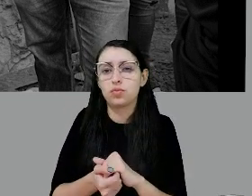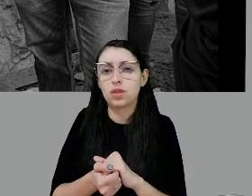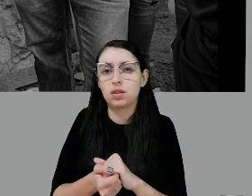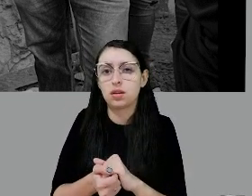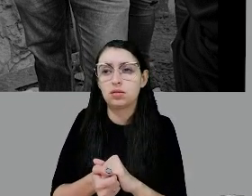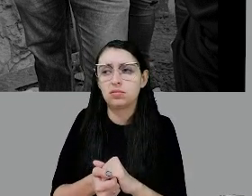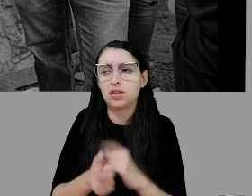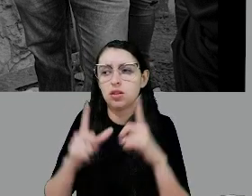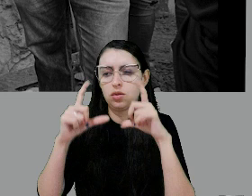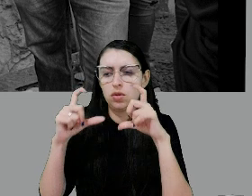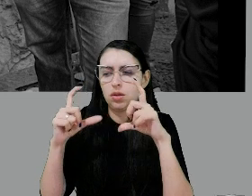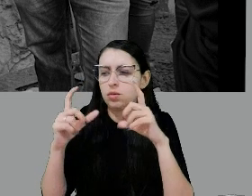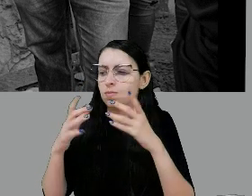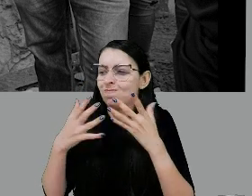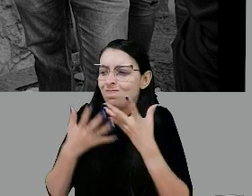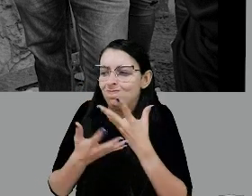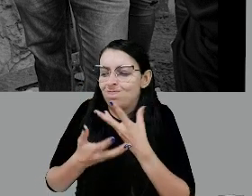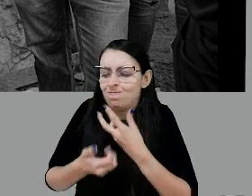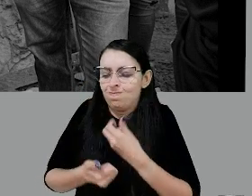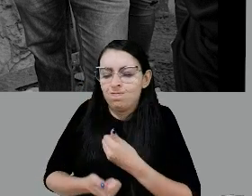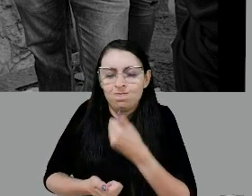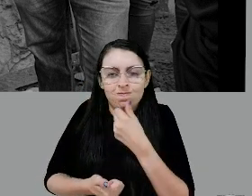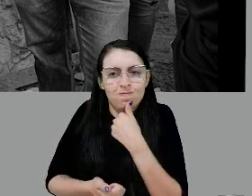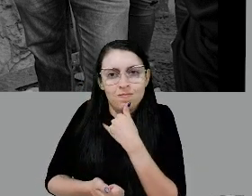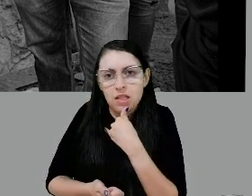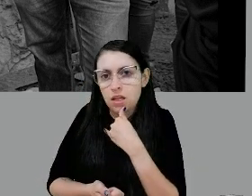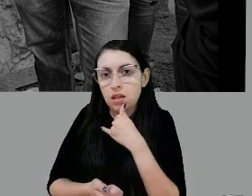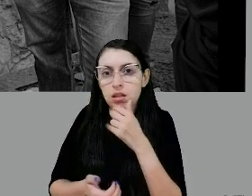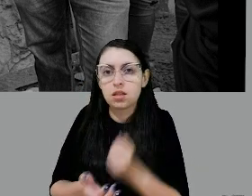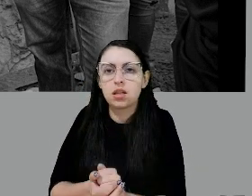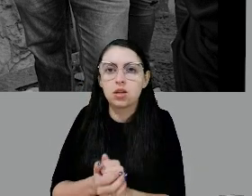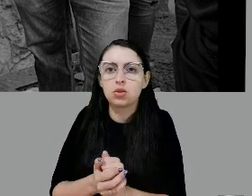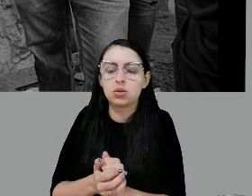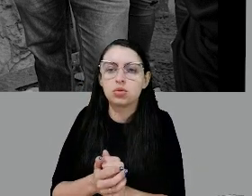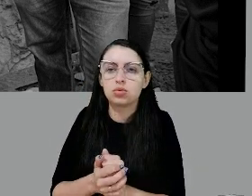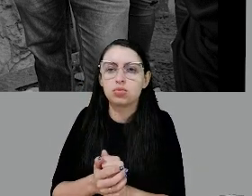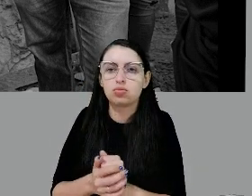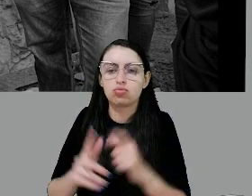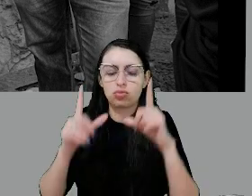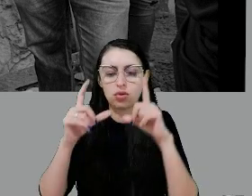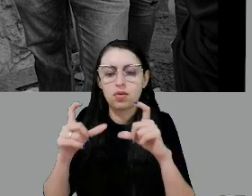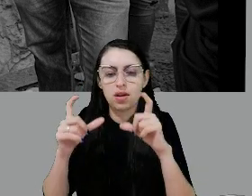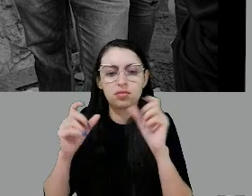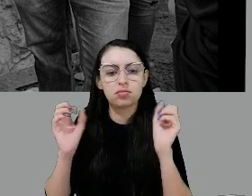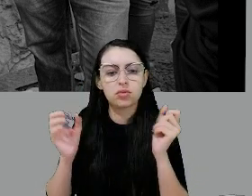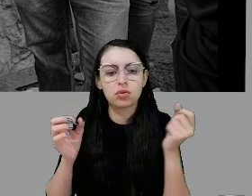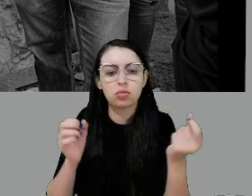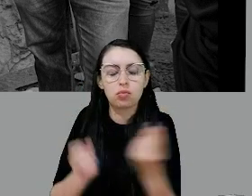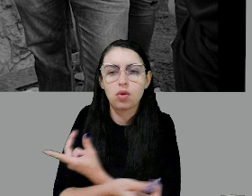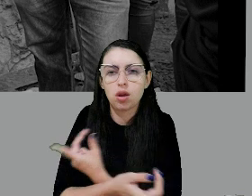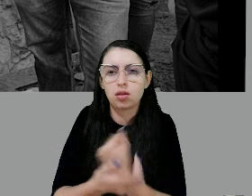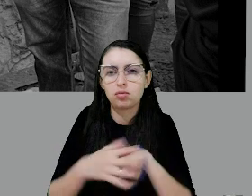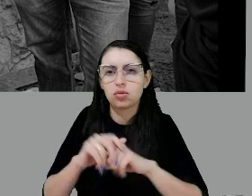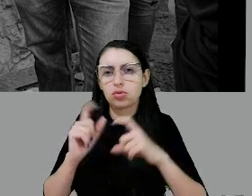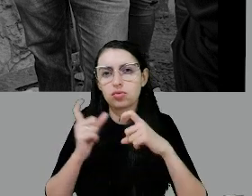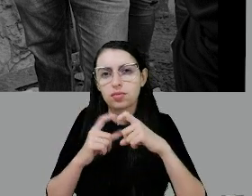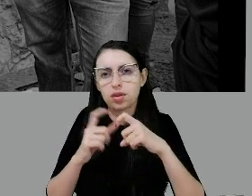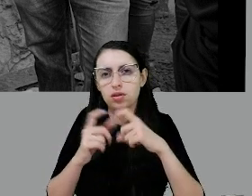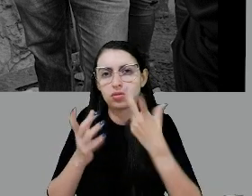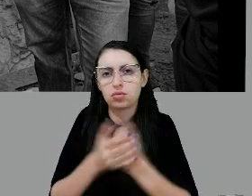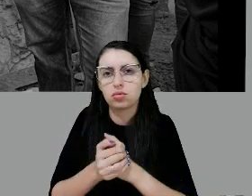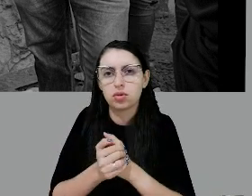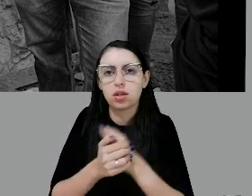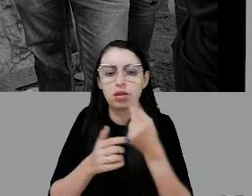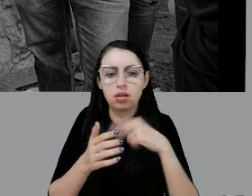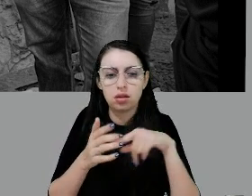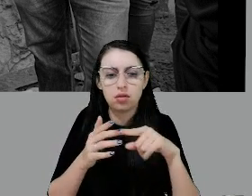foto muito forte que o ato do fotógrafo foi contra o ato do médico,